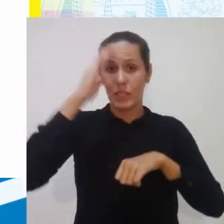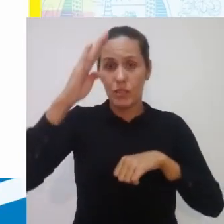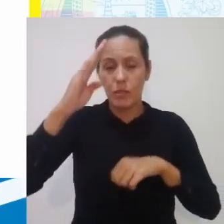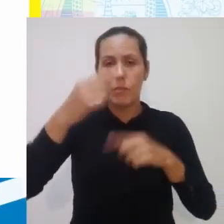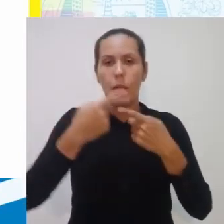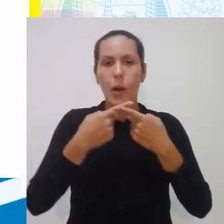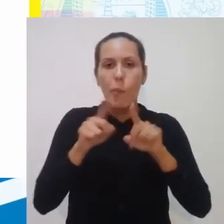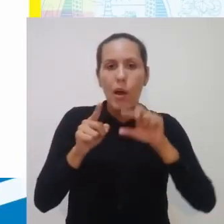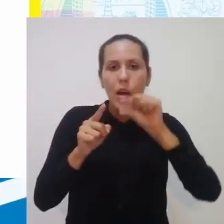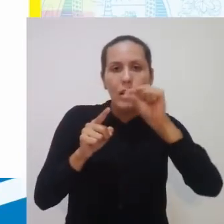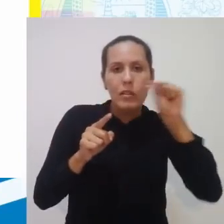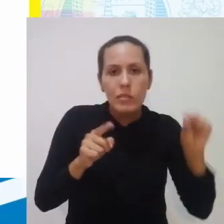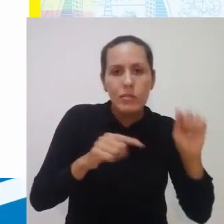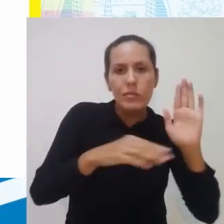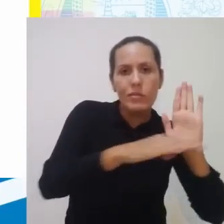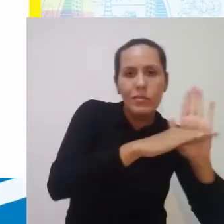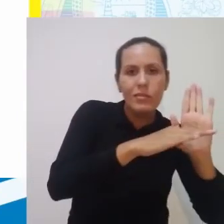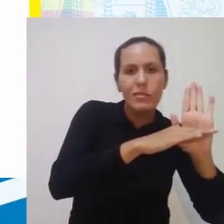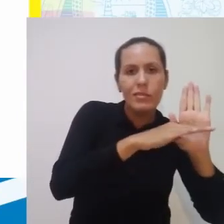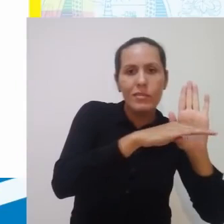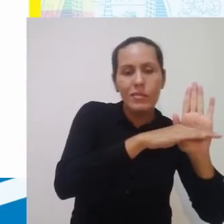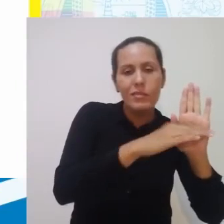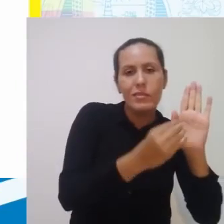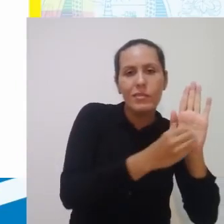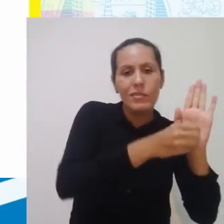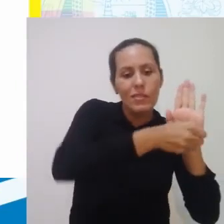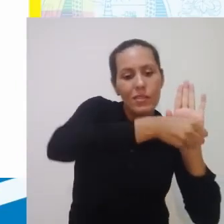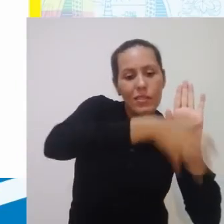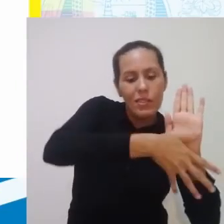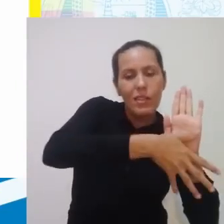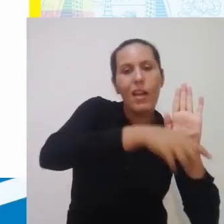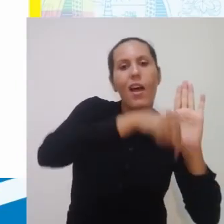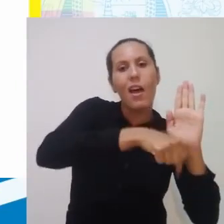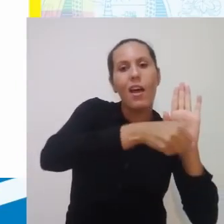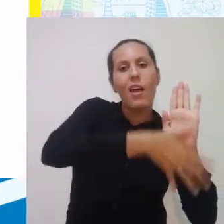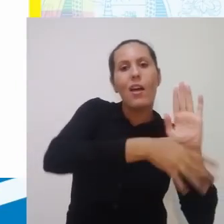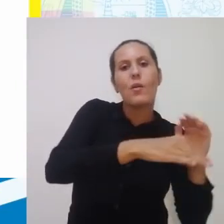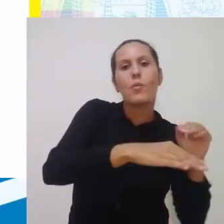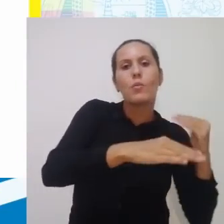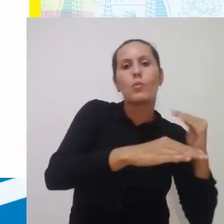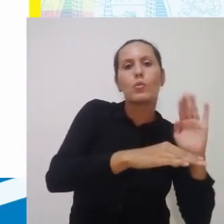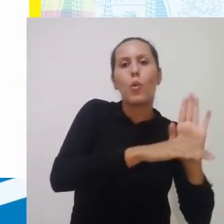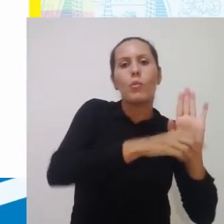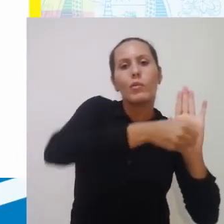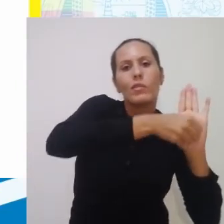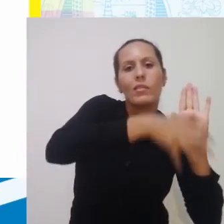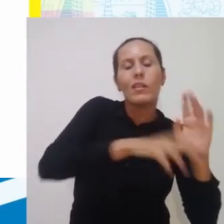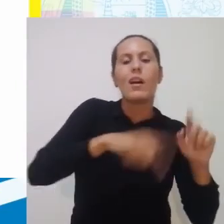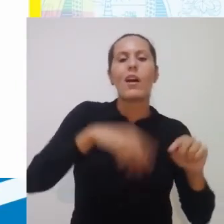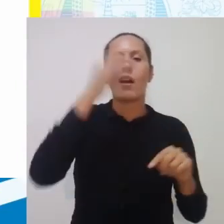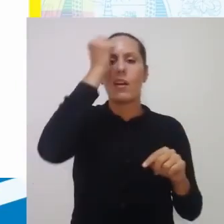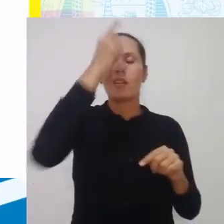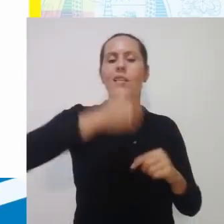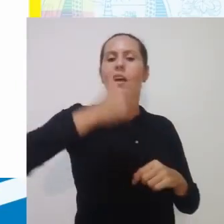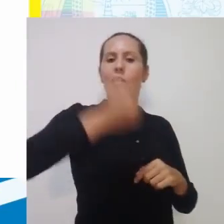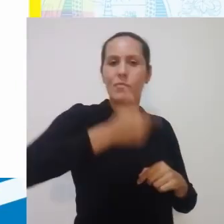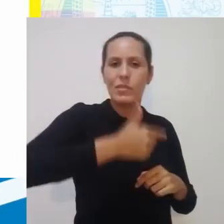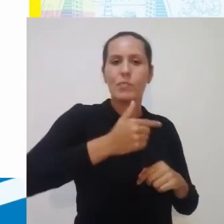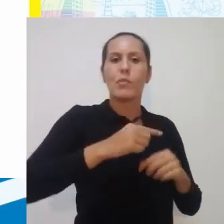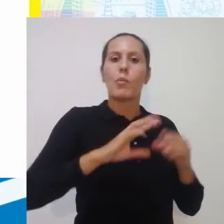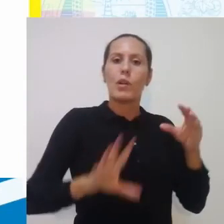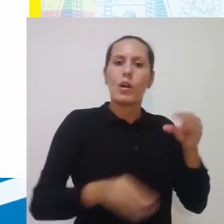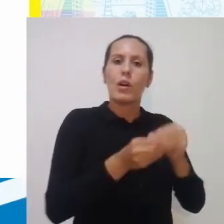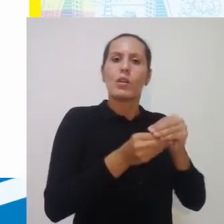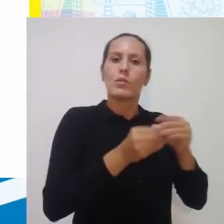em destaque, na verdade, são as ideias secundárias que são essenciais para se compreender a Reforma